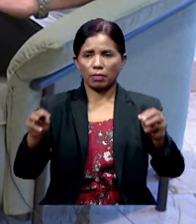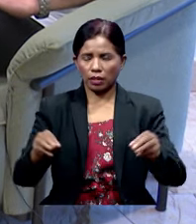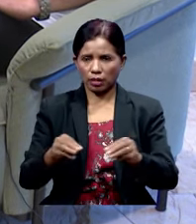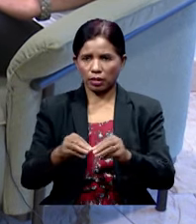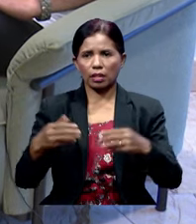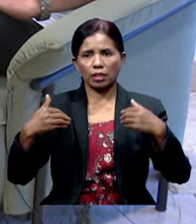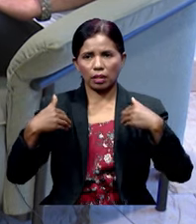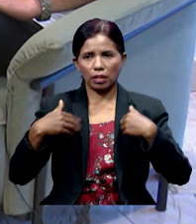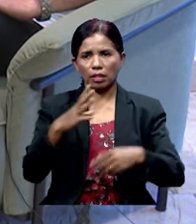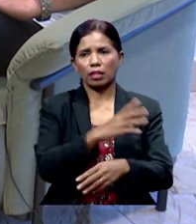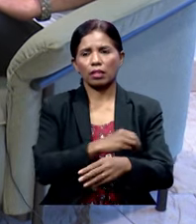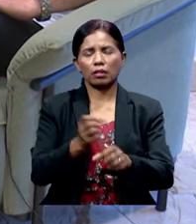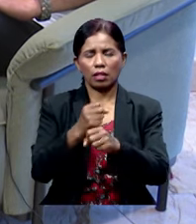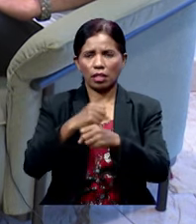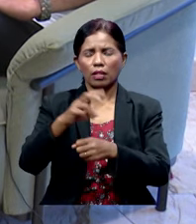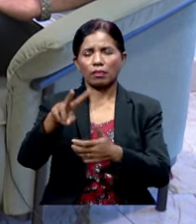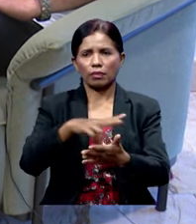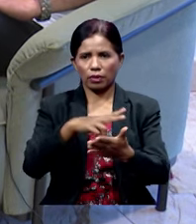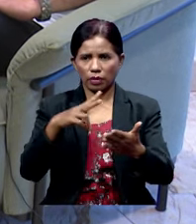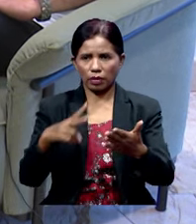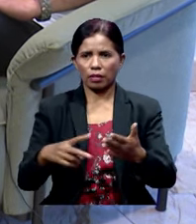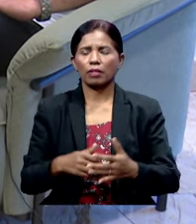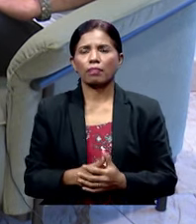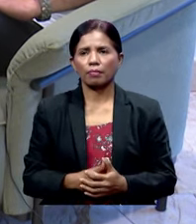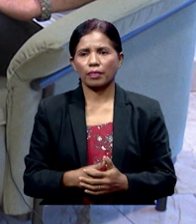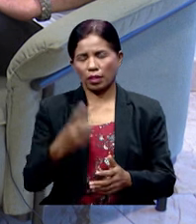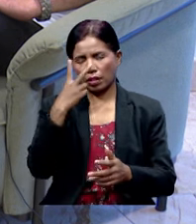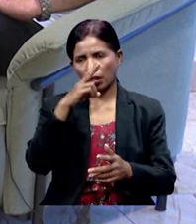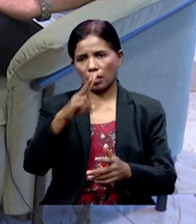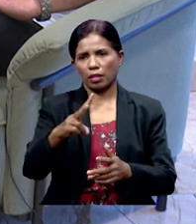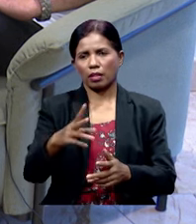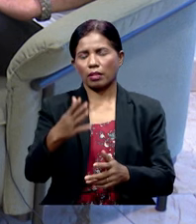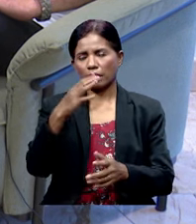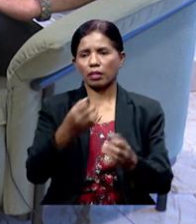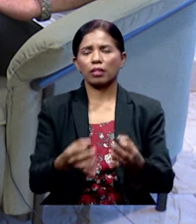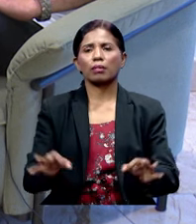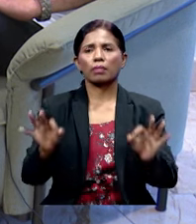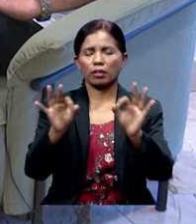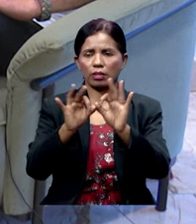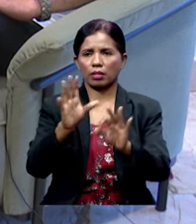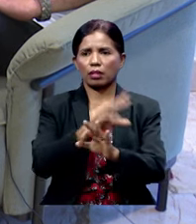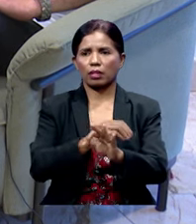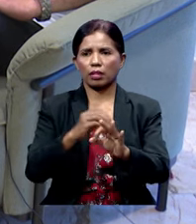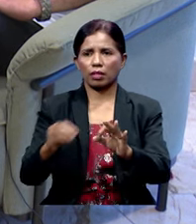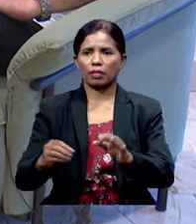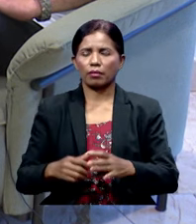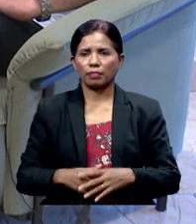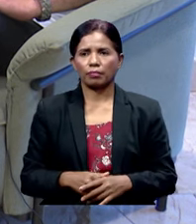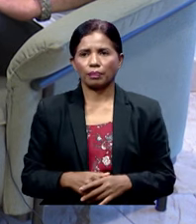maior propensão à violência e em caso afirmativo Quais são os principais desafios associ